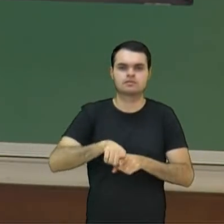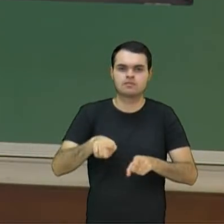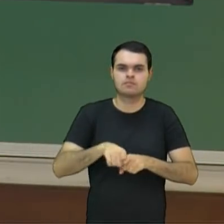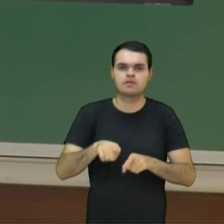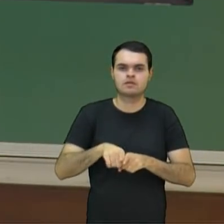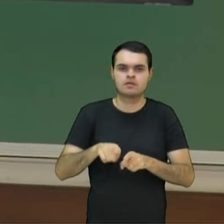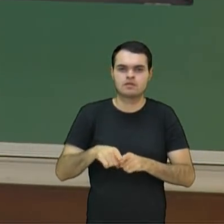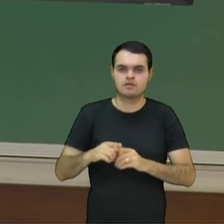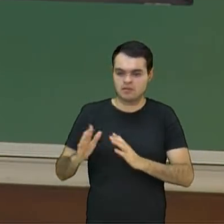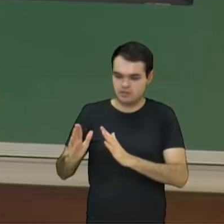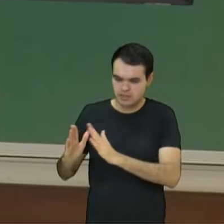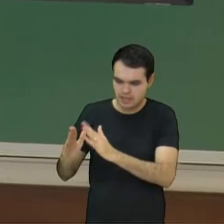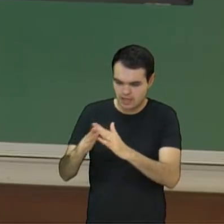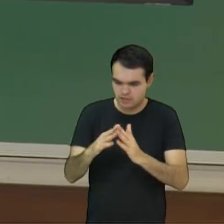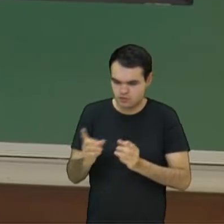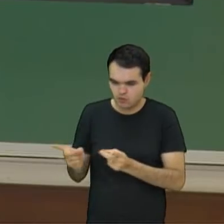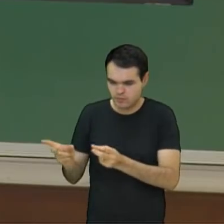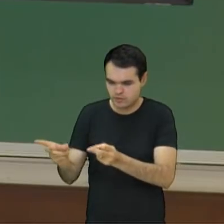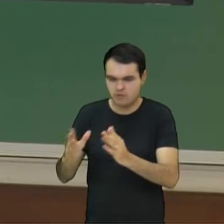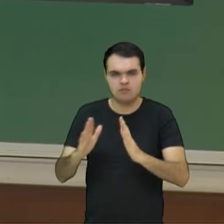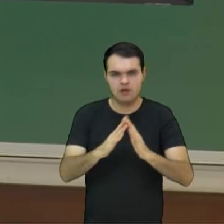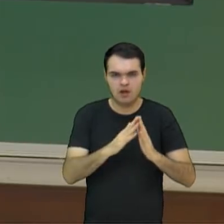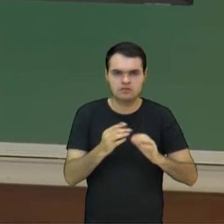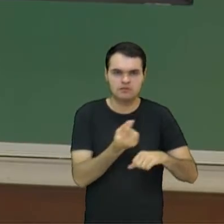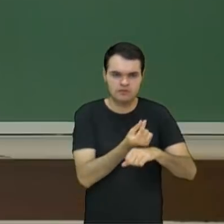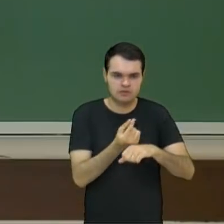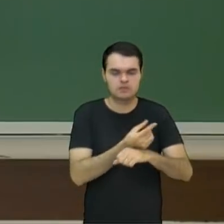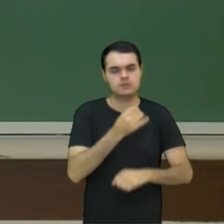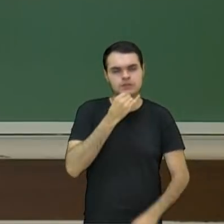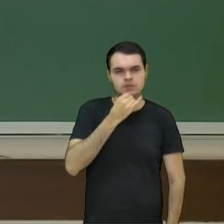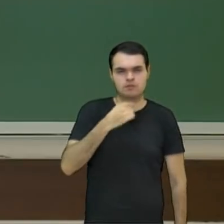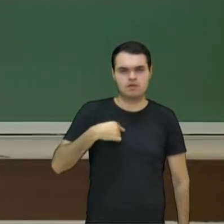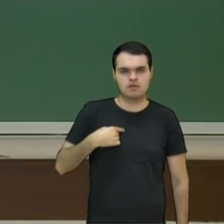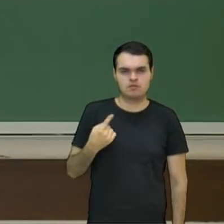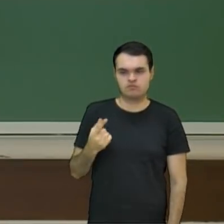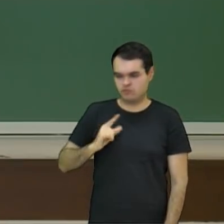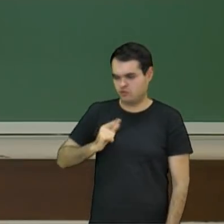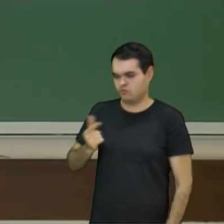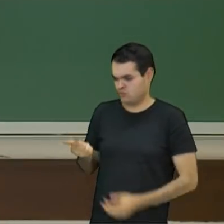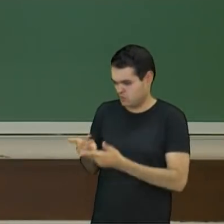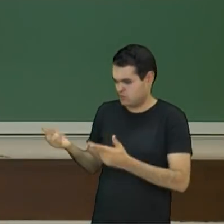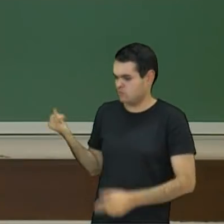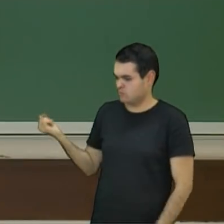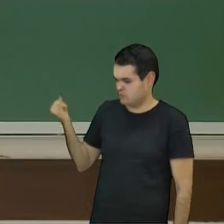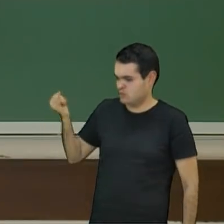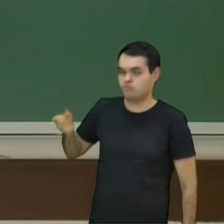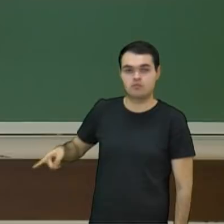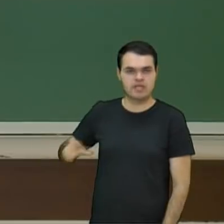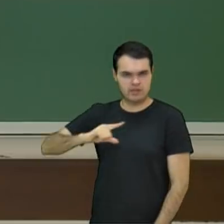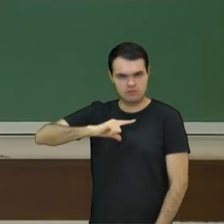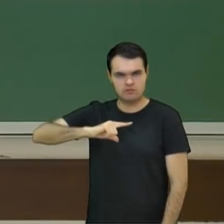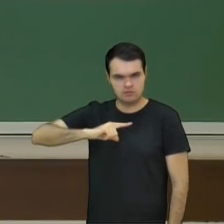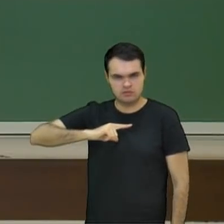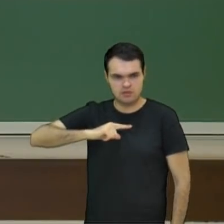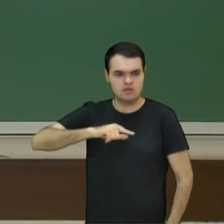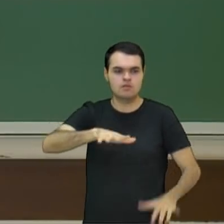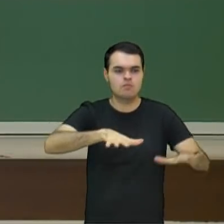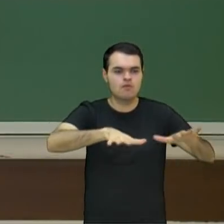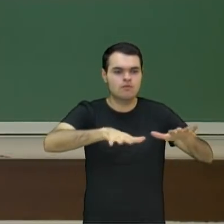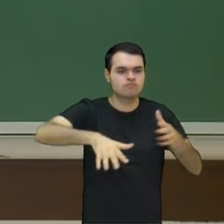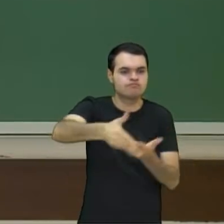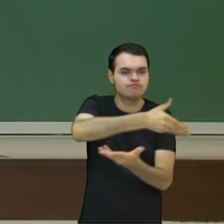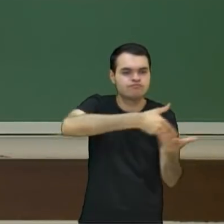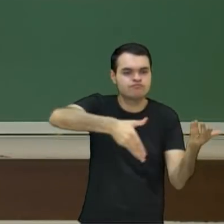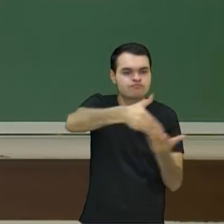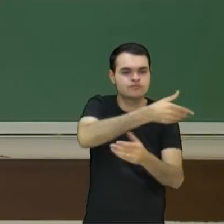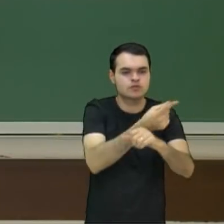de casas comerciais e financeiras. Se eu tinha algo que era importante economicamente, que era o que movimentava a economia, toda